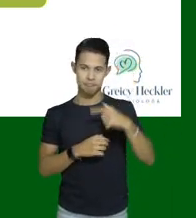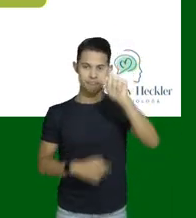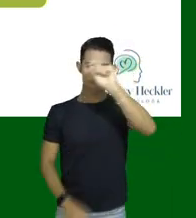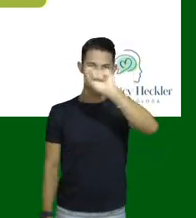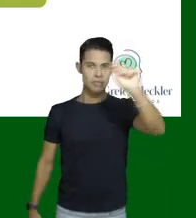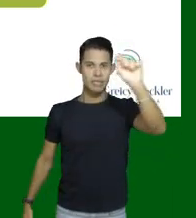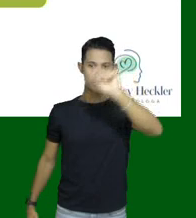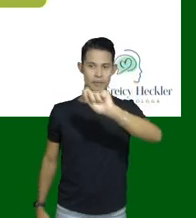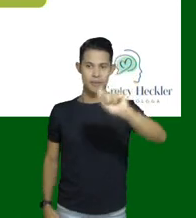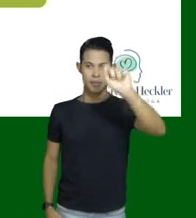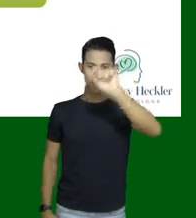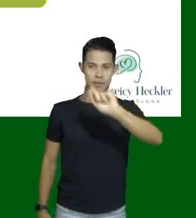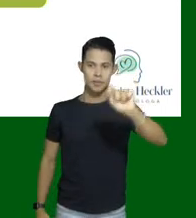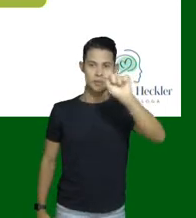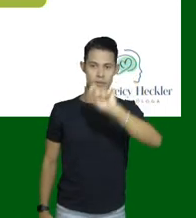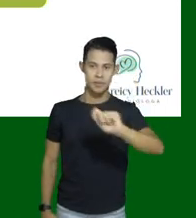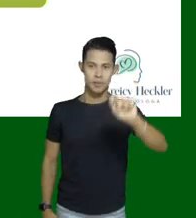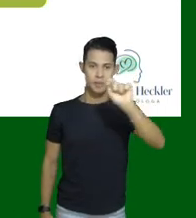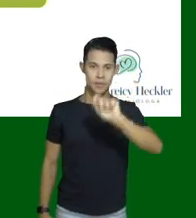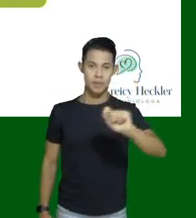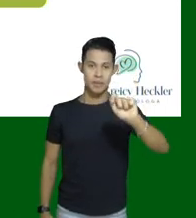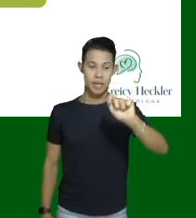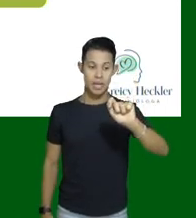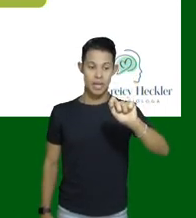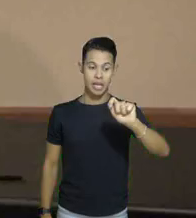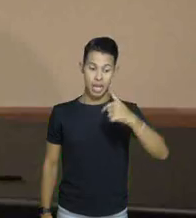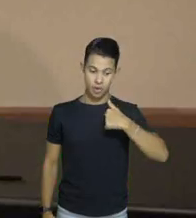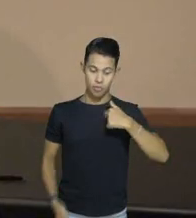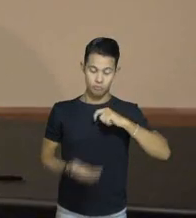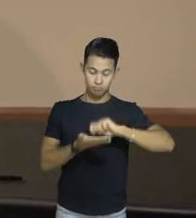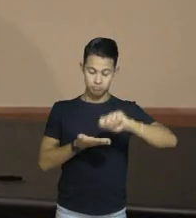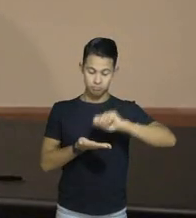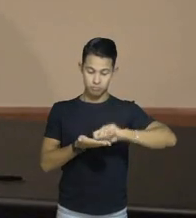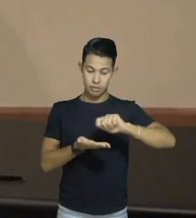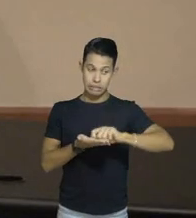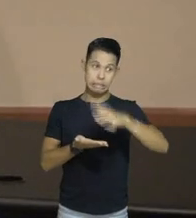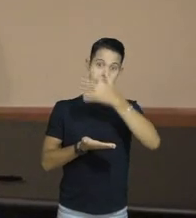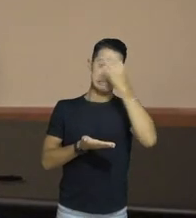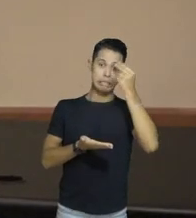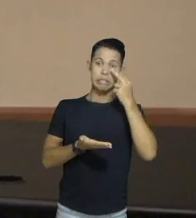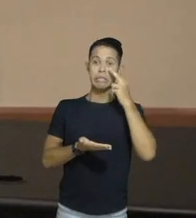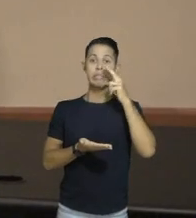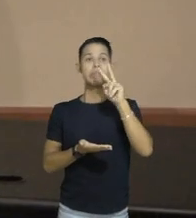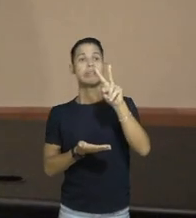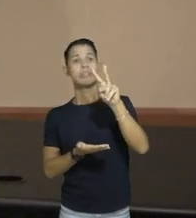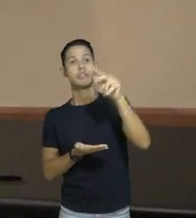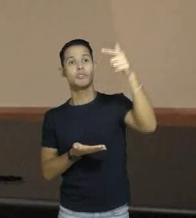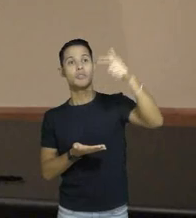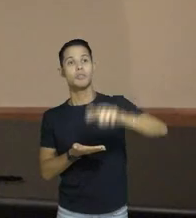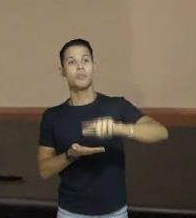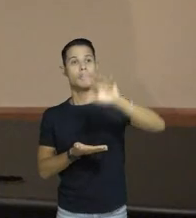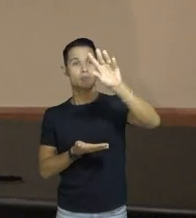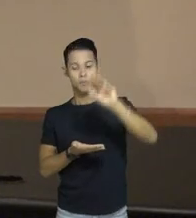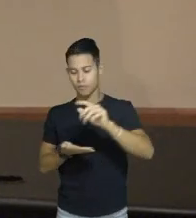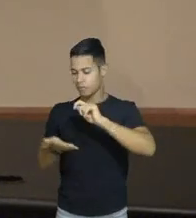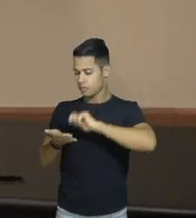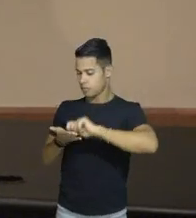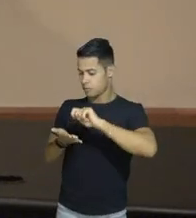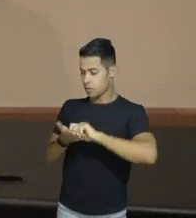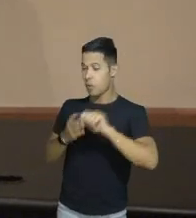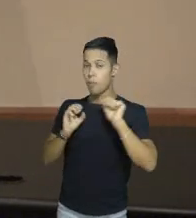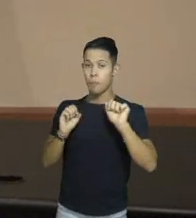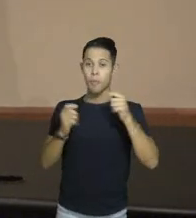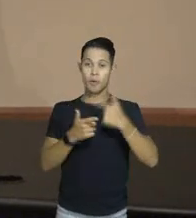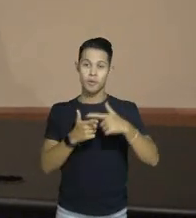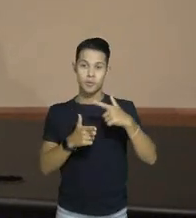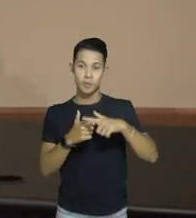eu escrevo uma parte dela, esqueci, tenho que olhar de novo. Isso pode ser um déficit de integração auditiva ou até na